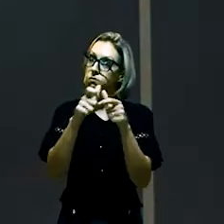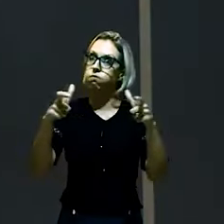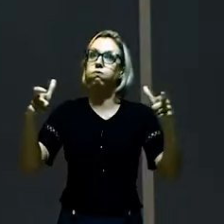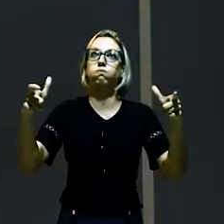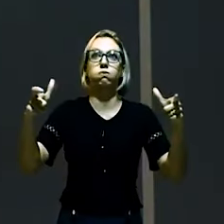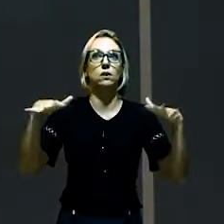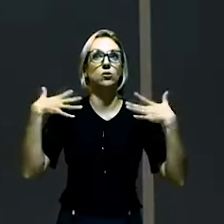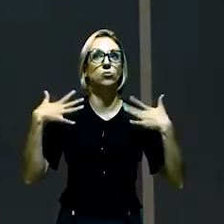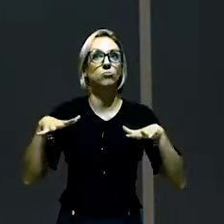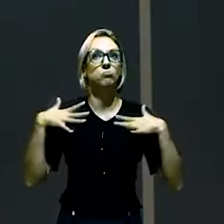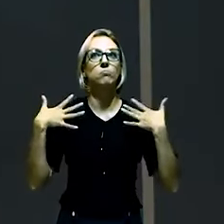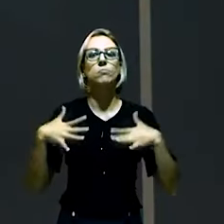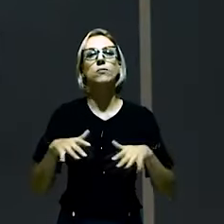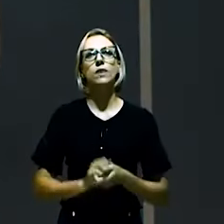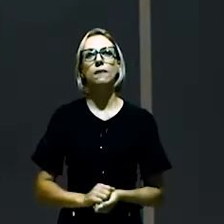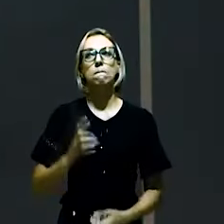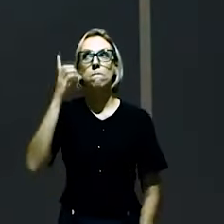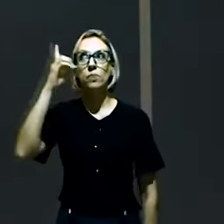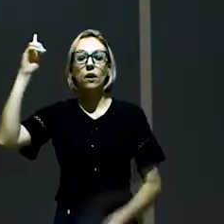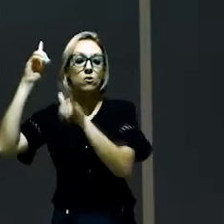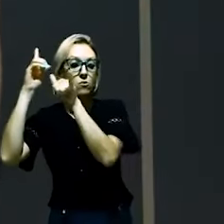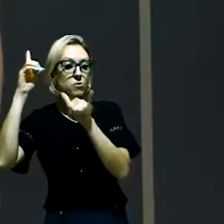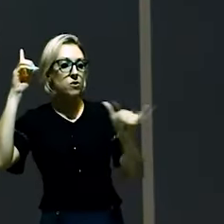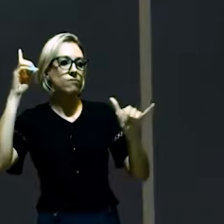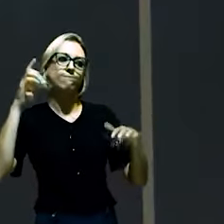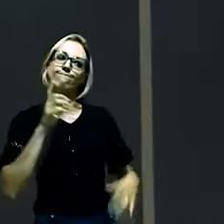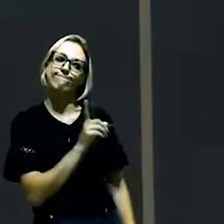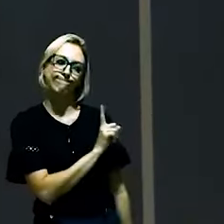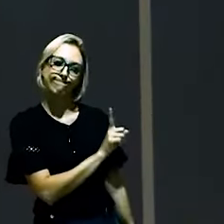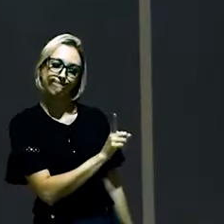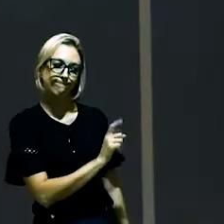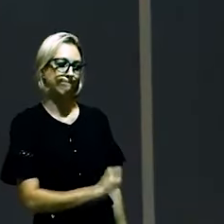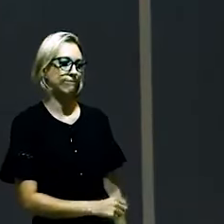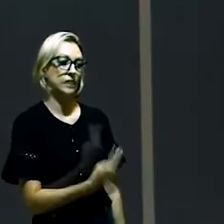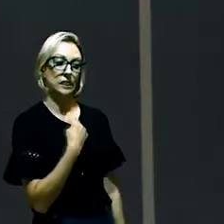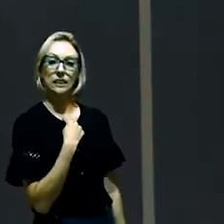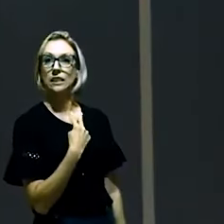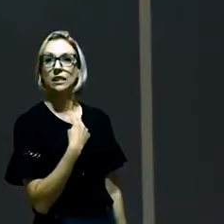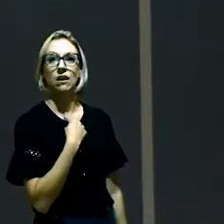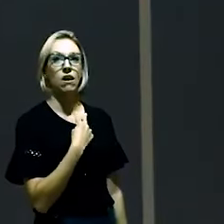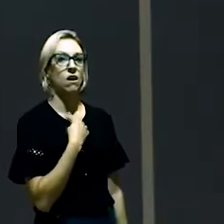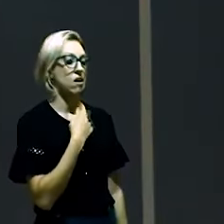um exagero. E Deus disse para ele: aí não. É mais ou menos Deus vendo todos